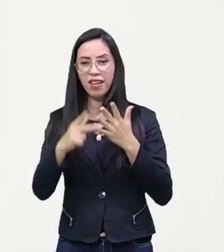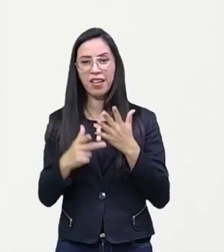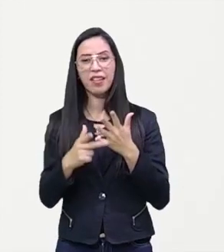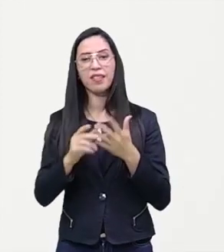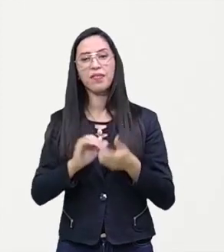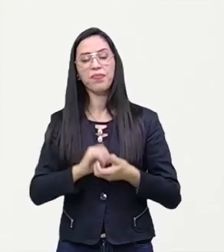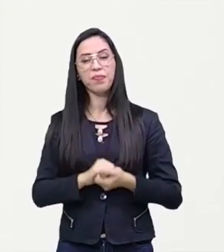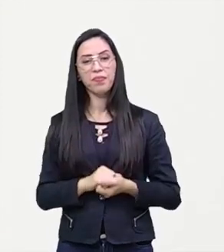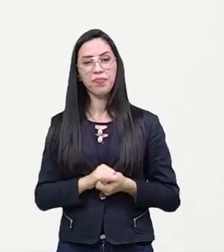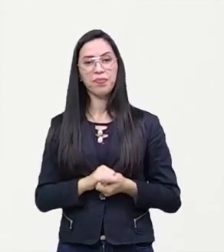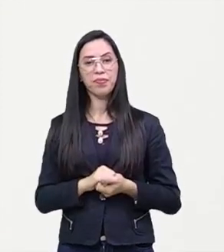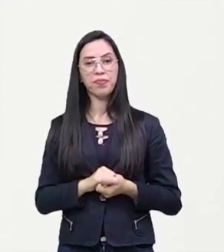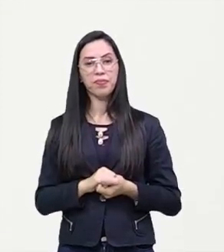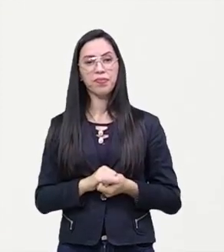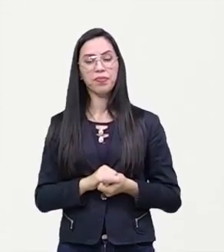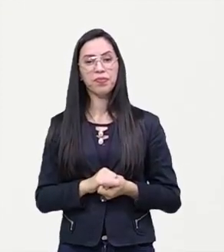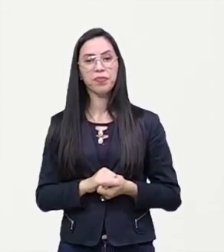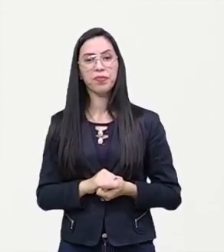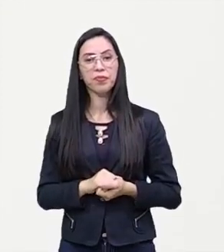aqui.